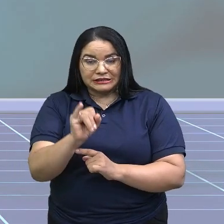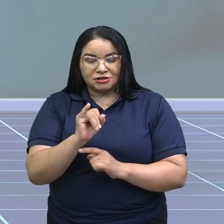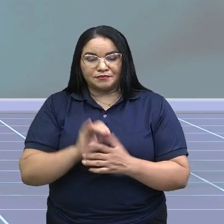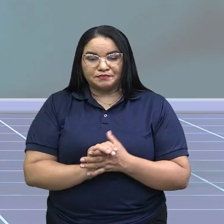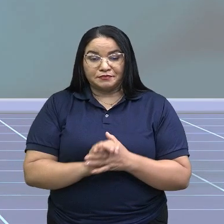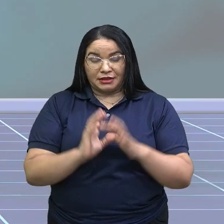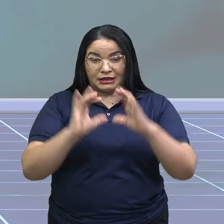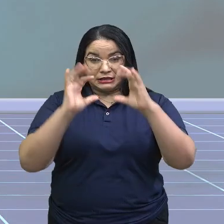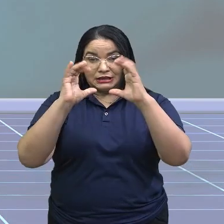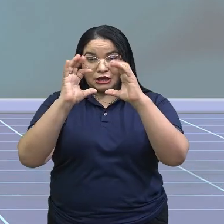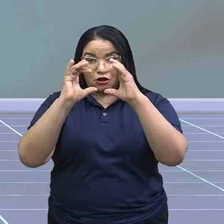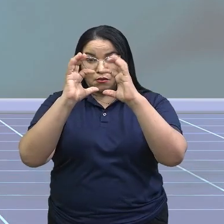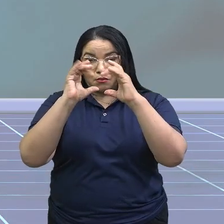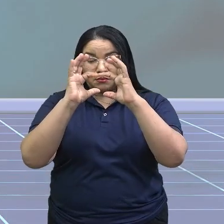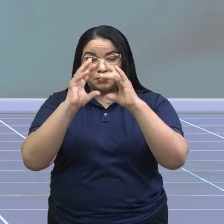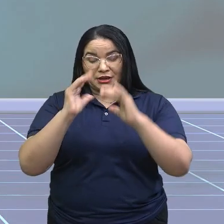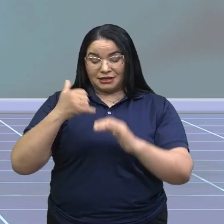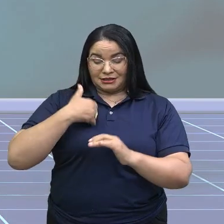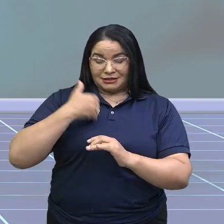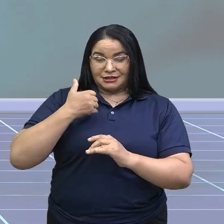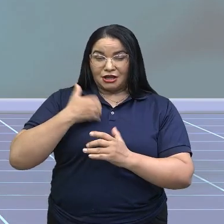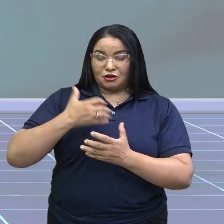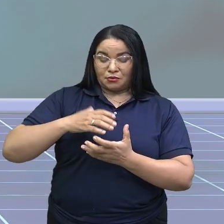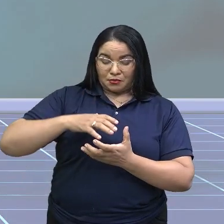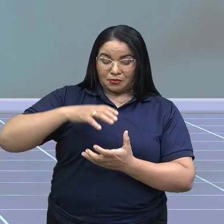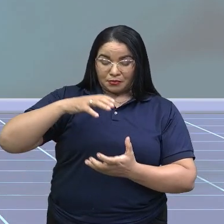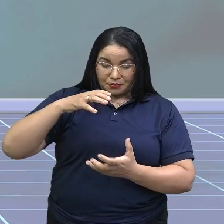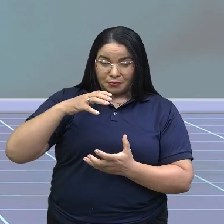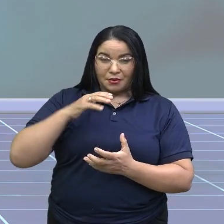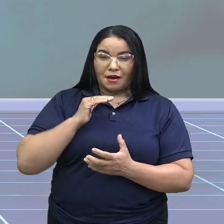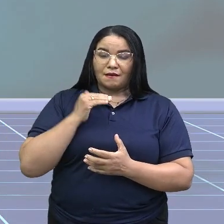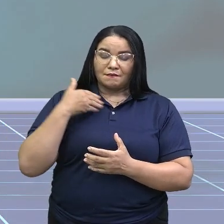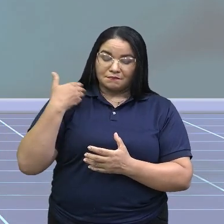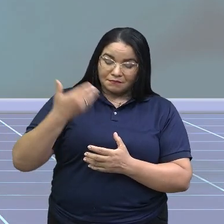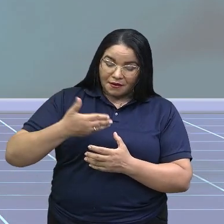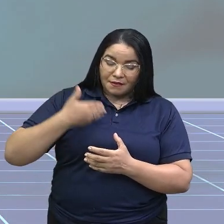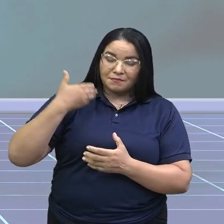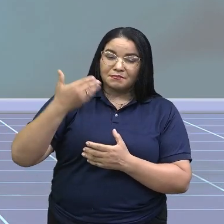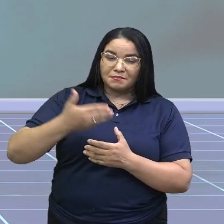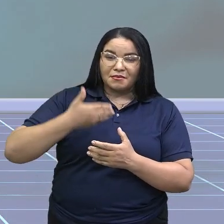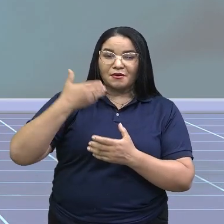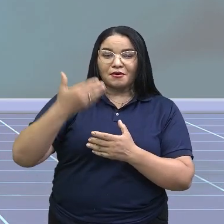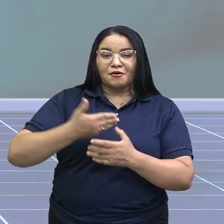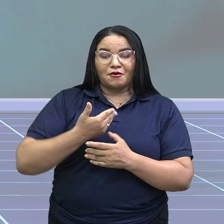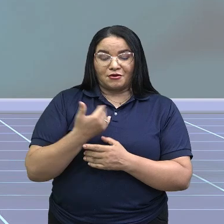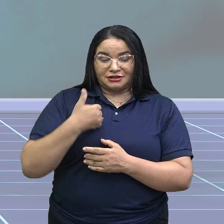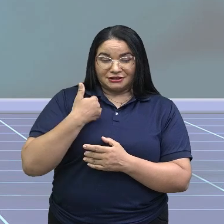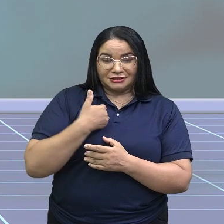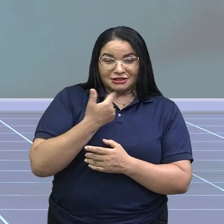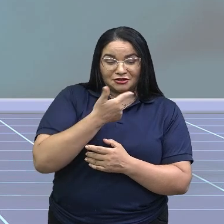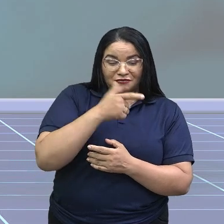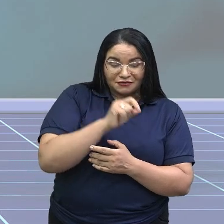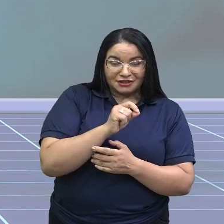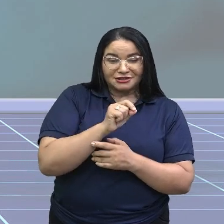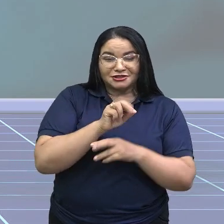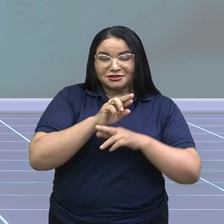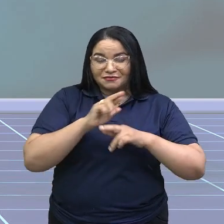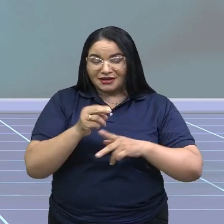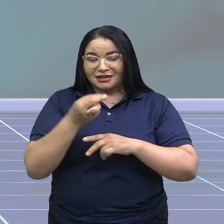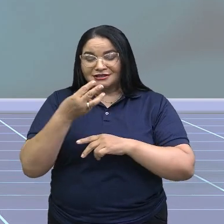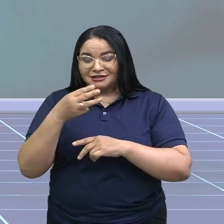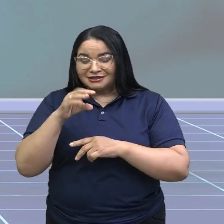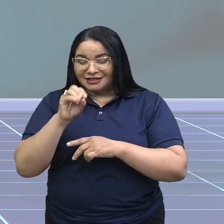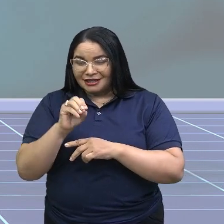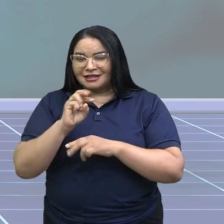neurônios começam a envelhecer, né? A idade vai passando, a gente percebe que os 20 anos é diferente dos 30, né? A gente